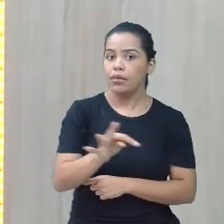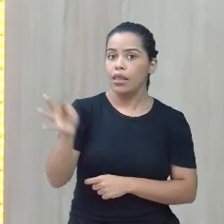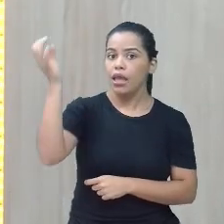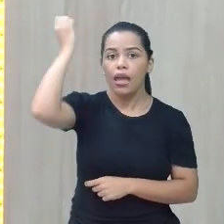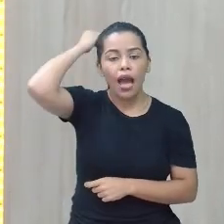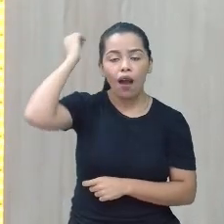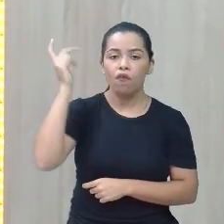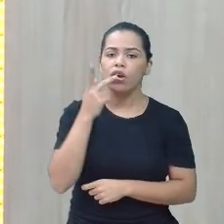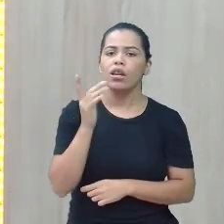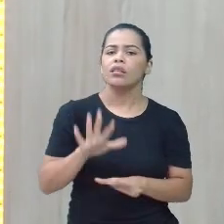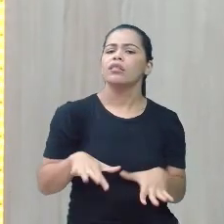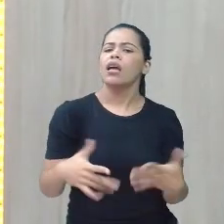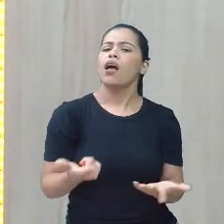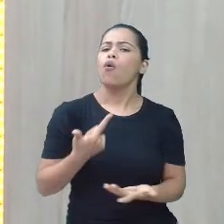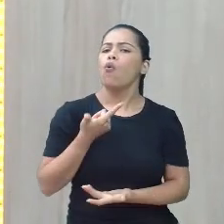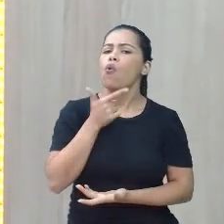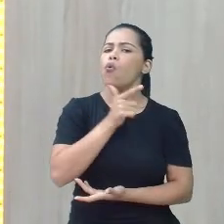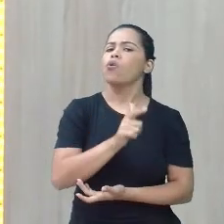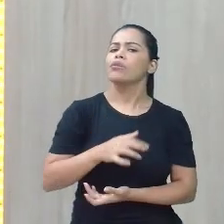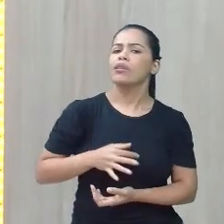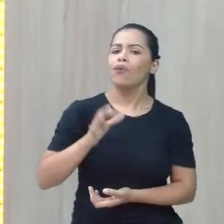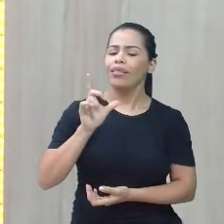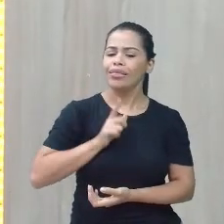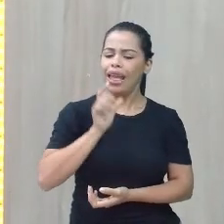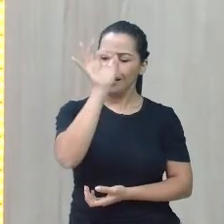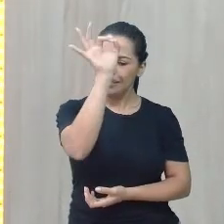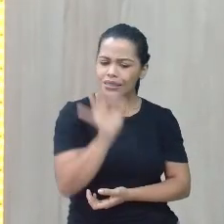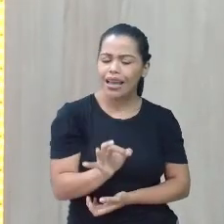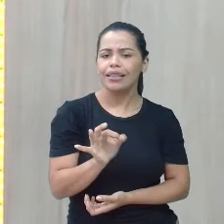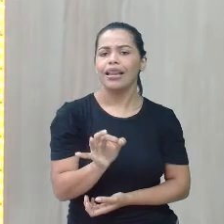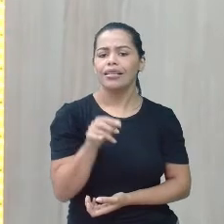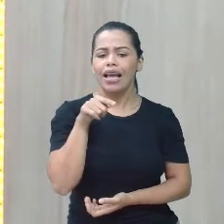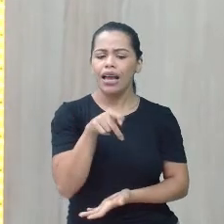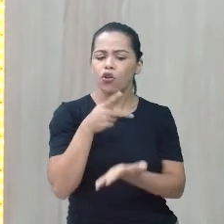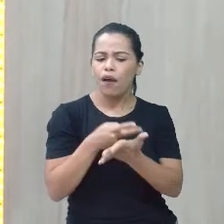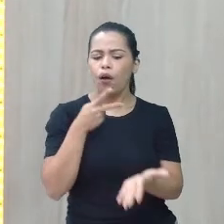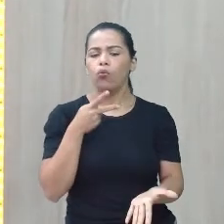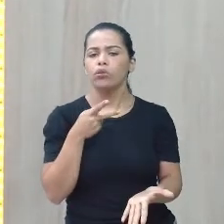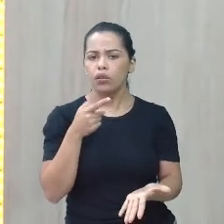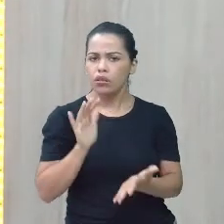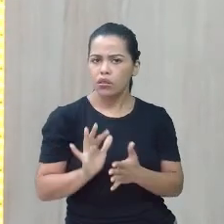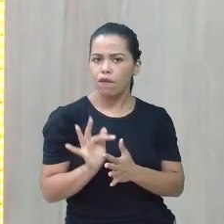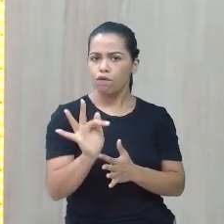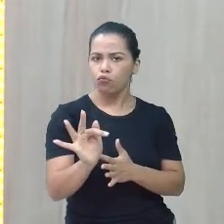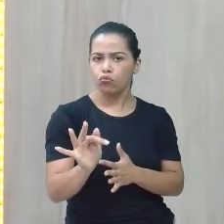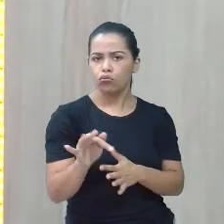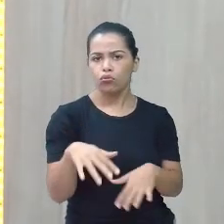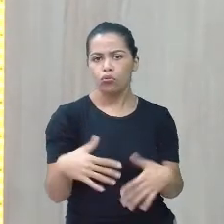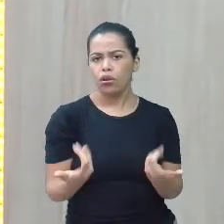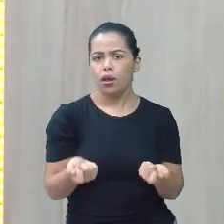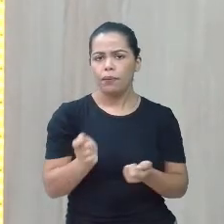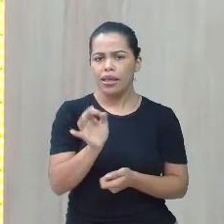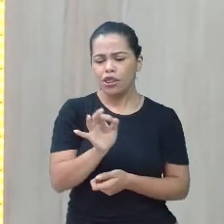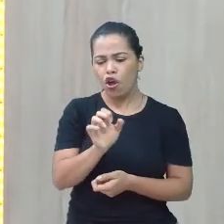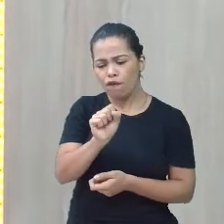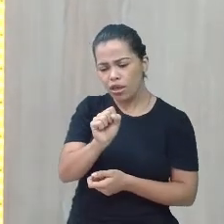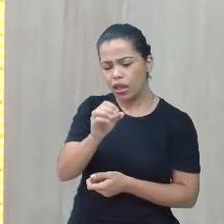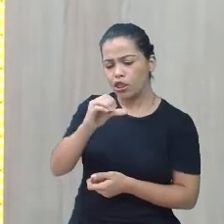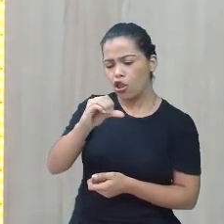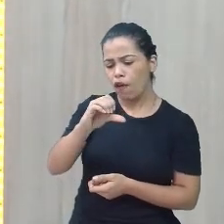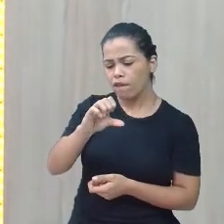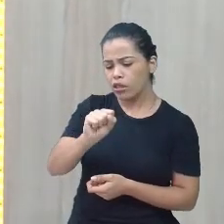ser assertivo? Será que eu consigo dizer uma coisa com certeza, mesmo que seja o 98%, não precisa nem ser o 100%, mesmo que